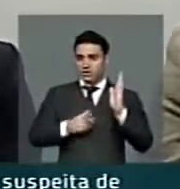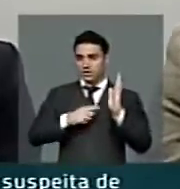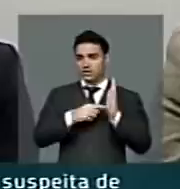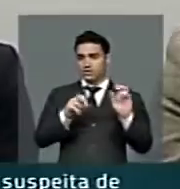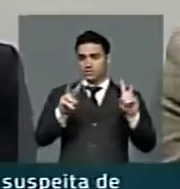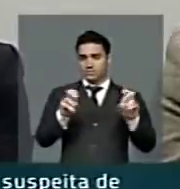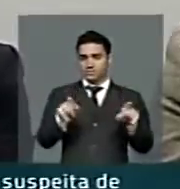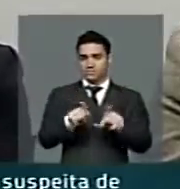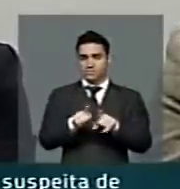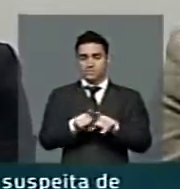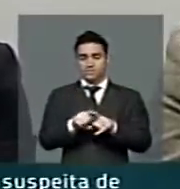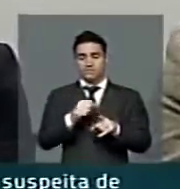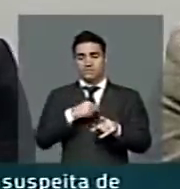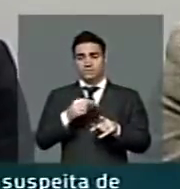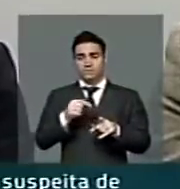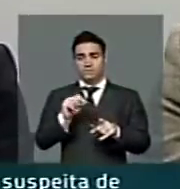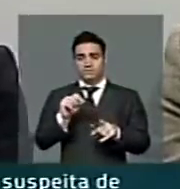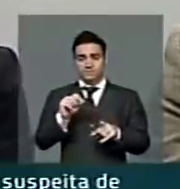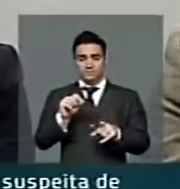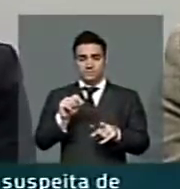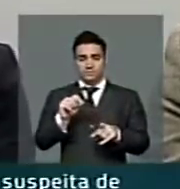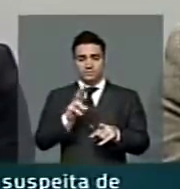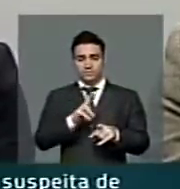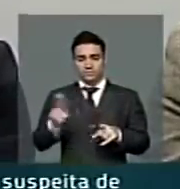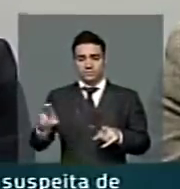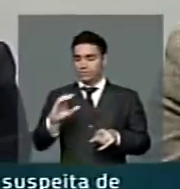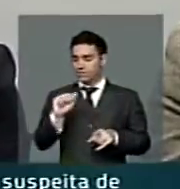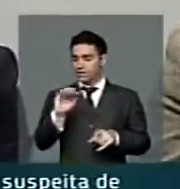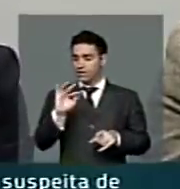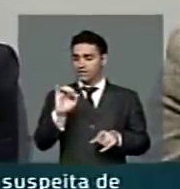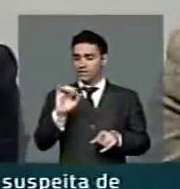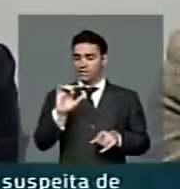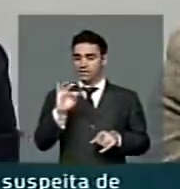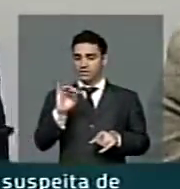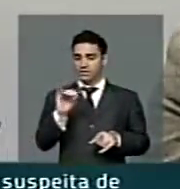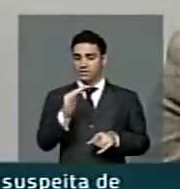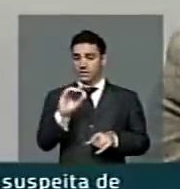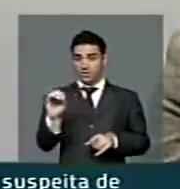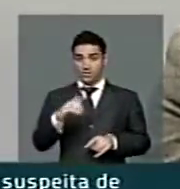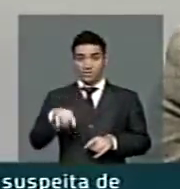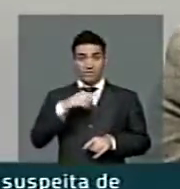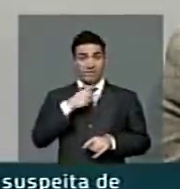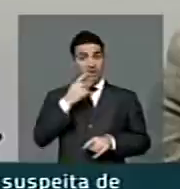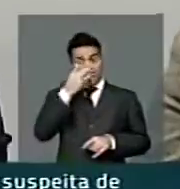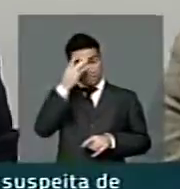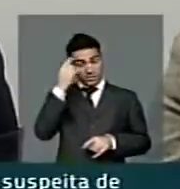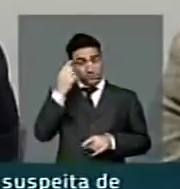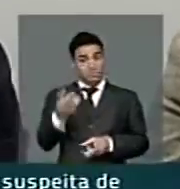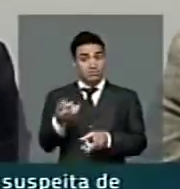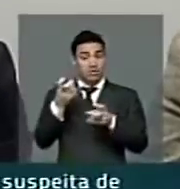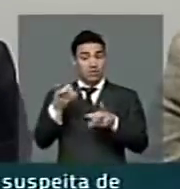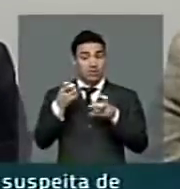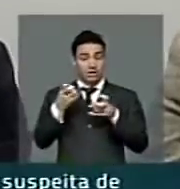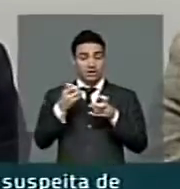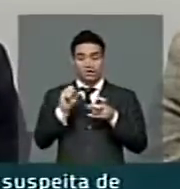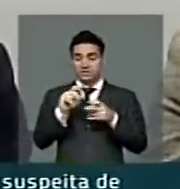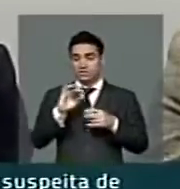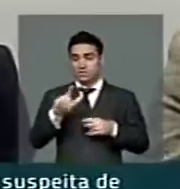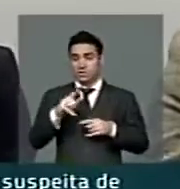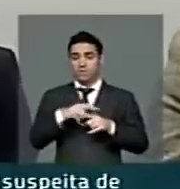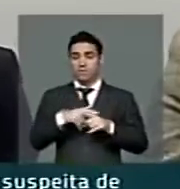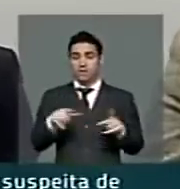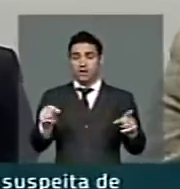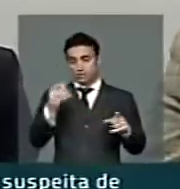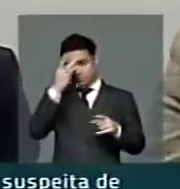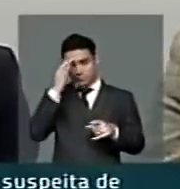uma reinterpretação dessa figura hoje conhecida como cafetão. Volto a dizer, não estamos falando dos exploradores sexuais, mas do mediador dos